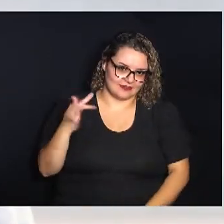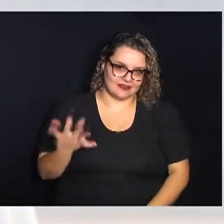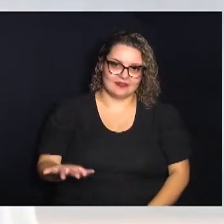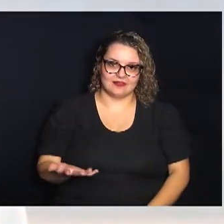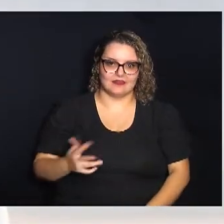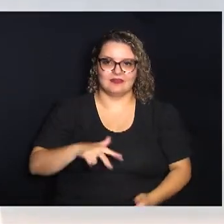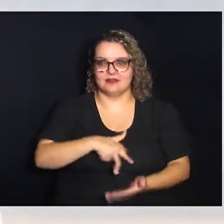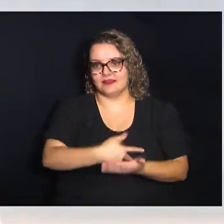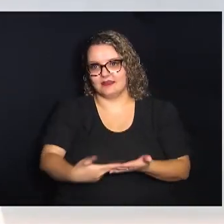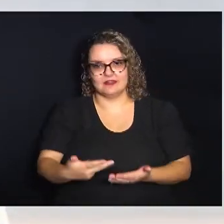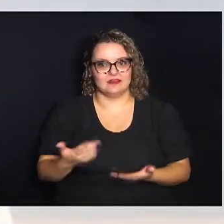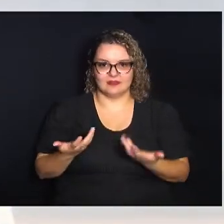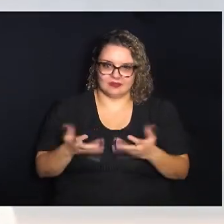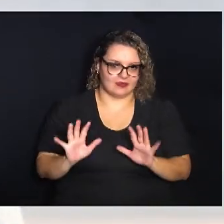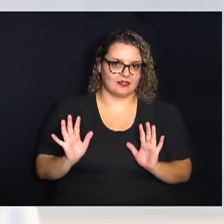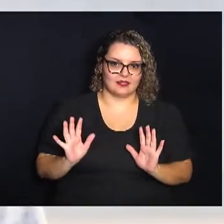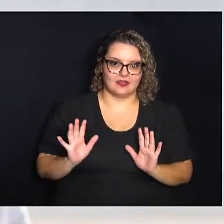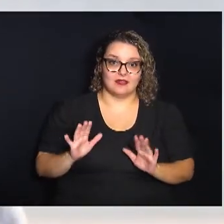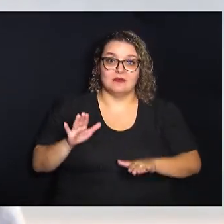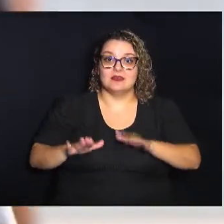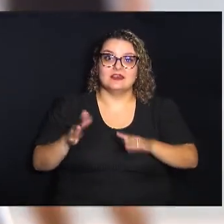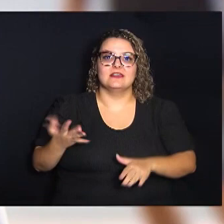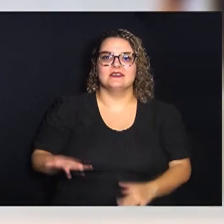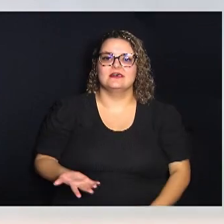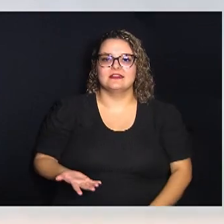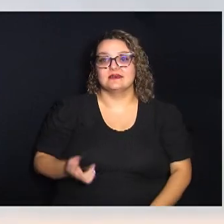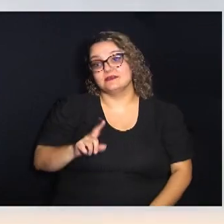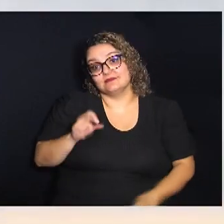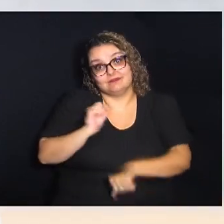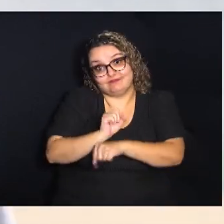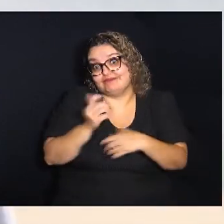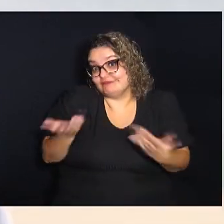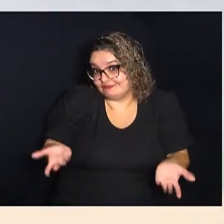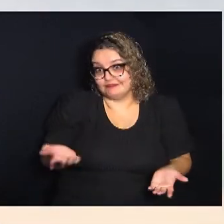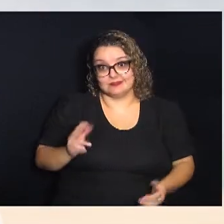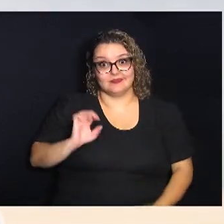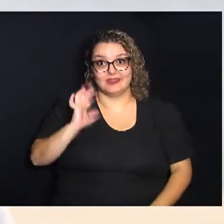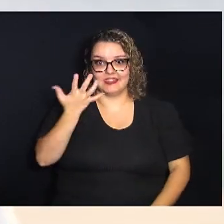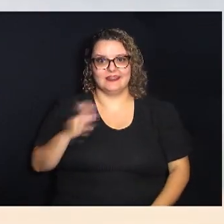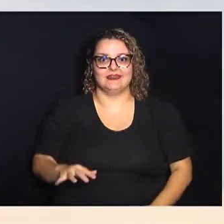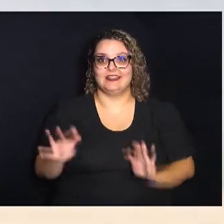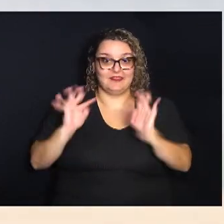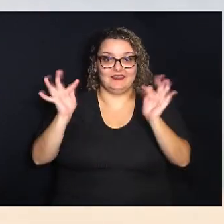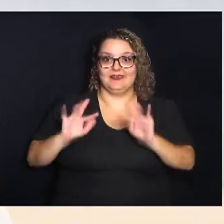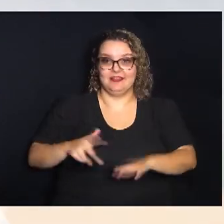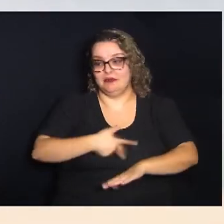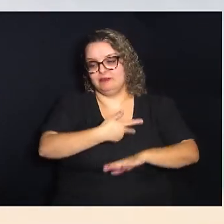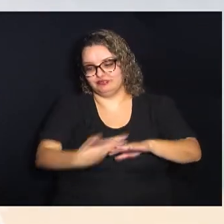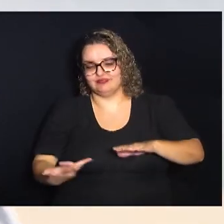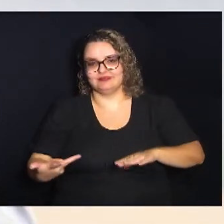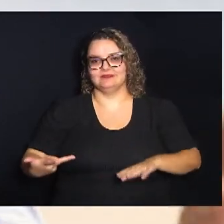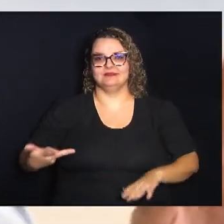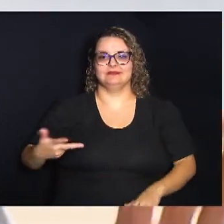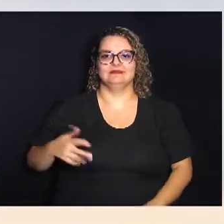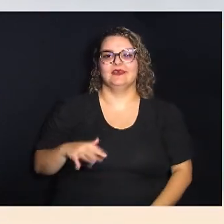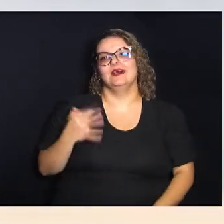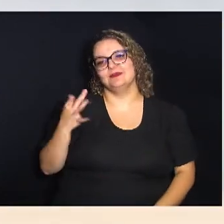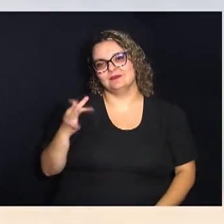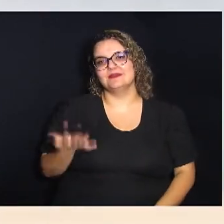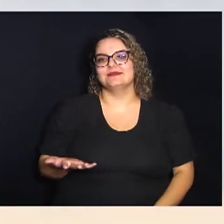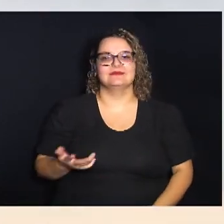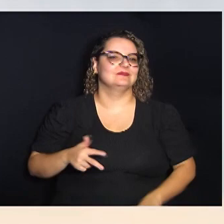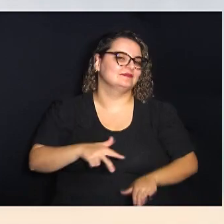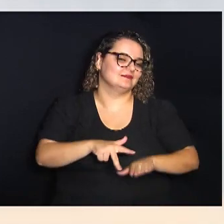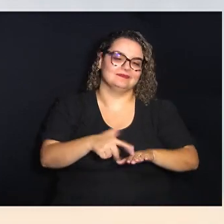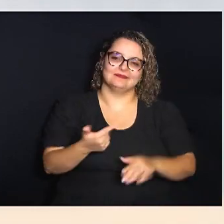cair, ter uma lesão. Mas às vezes você se rala, você nem tá esperando. Você tá tão feliz ali que você... É o skate, não